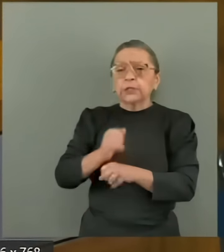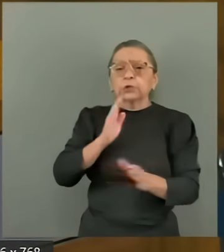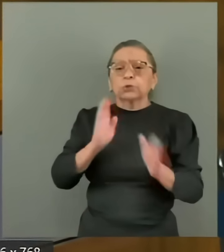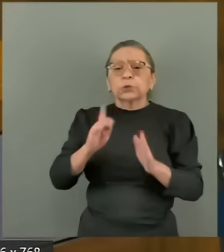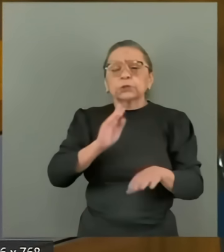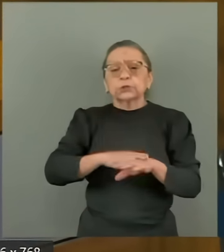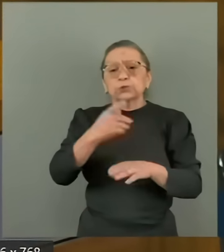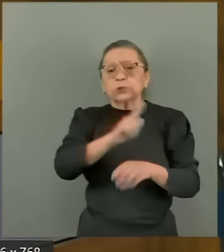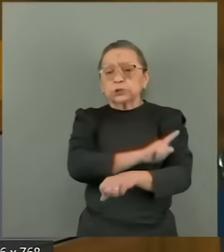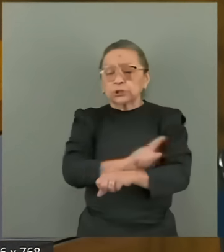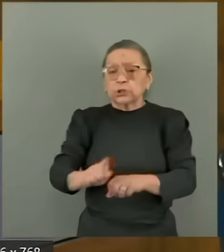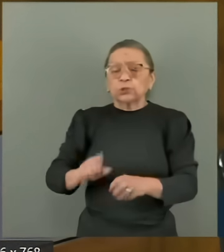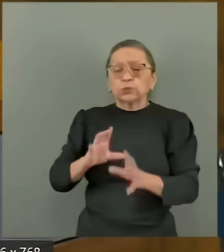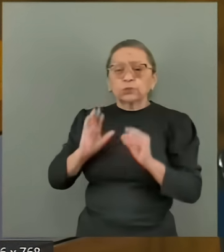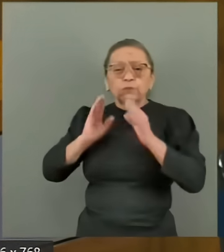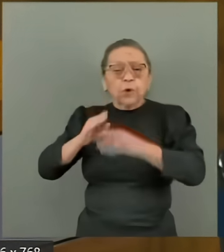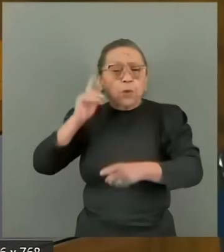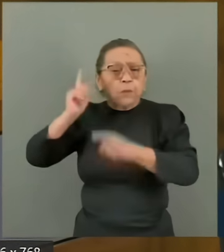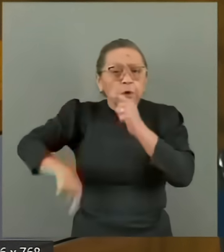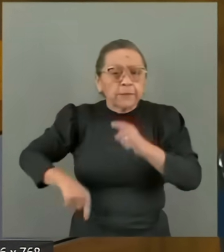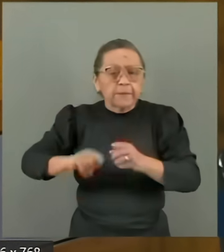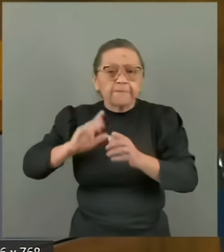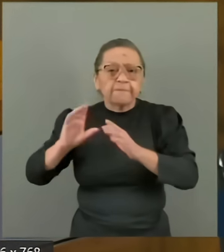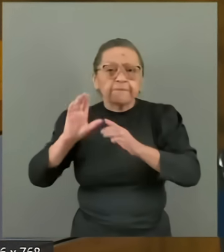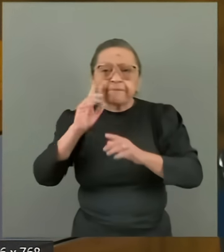coibir fraudes. Como é que explica esses